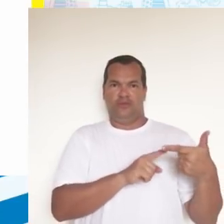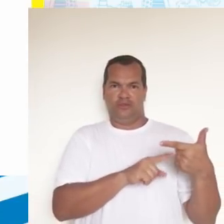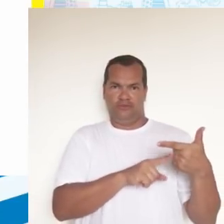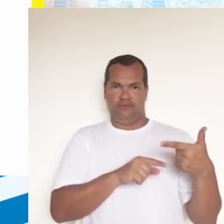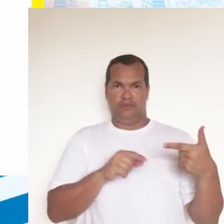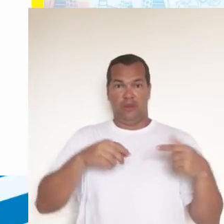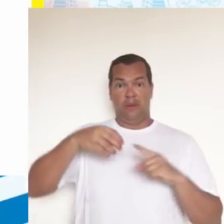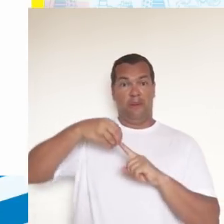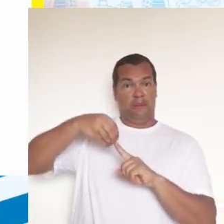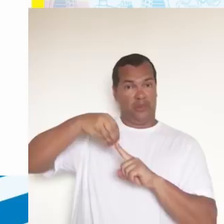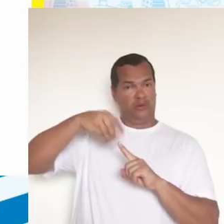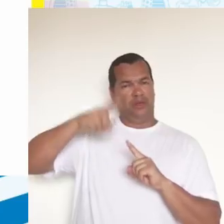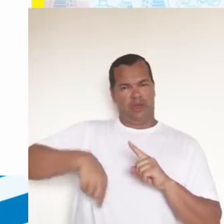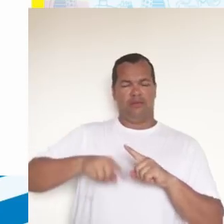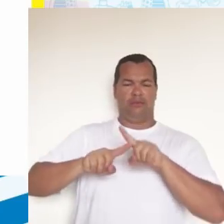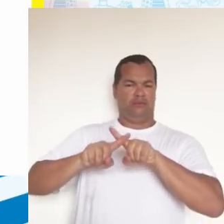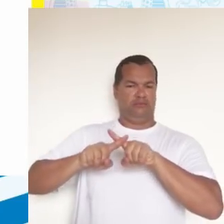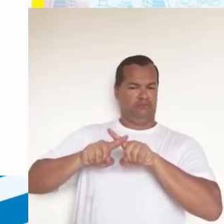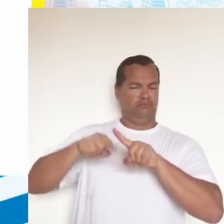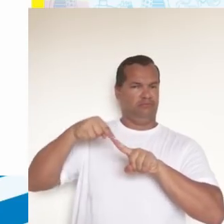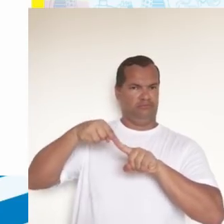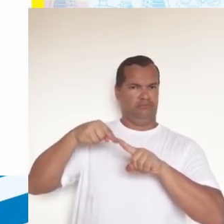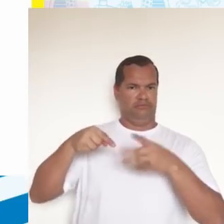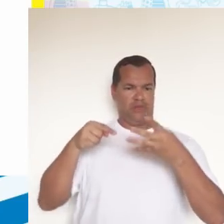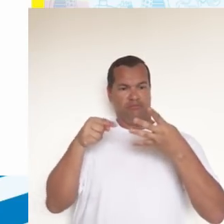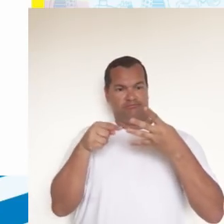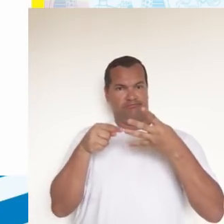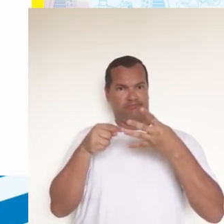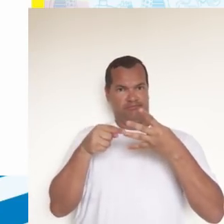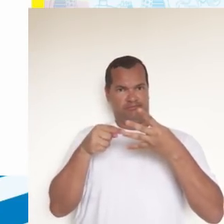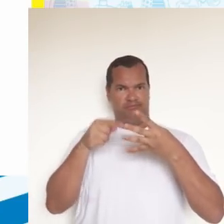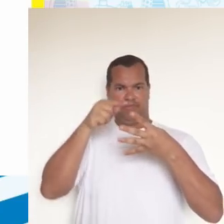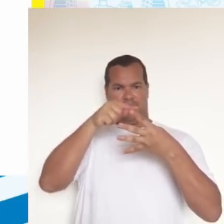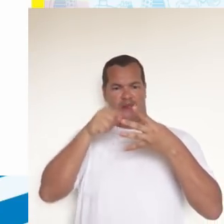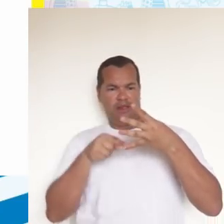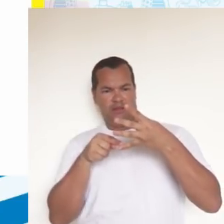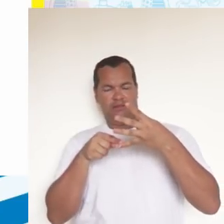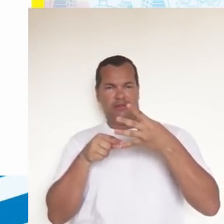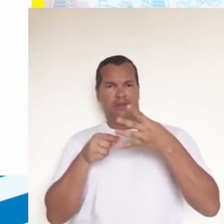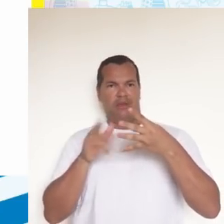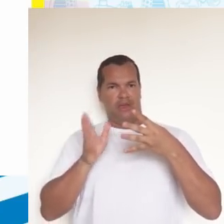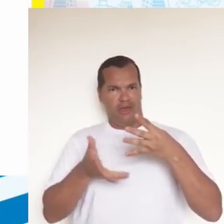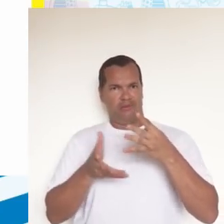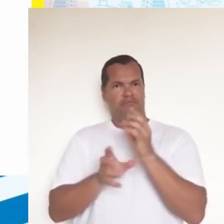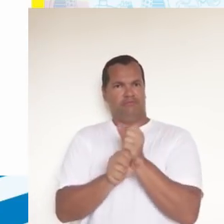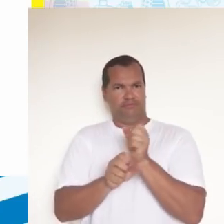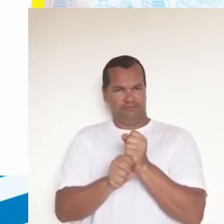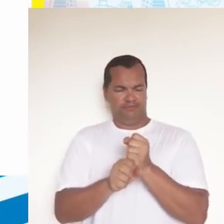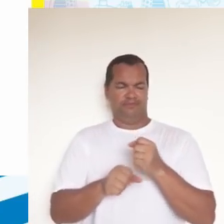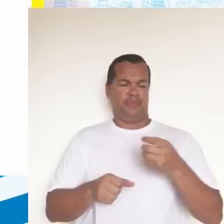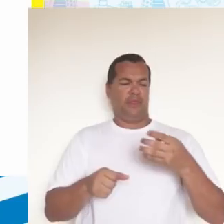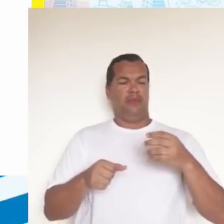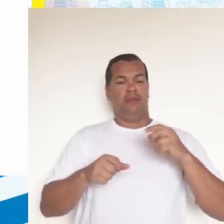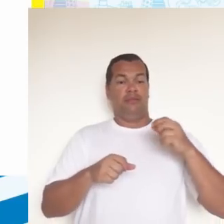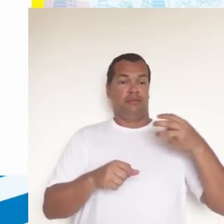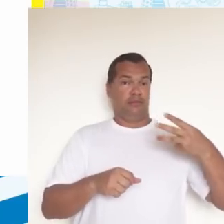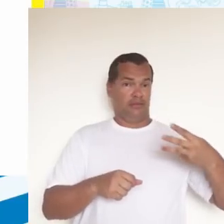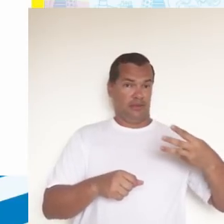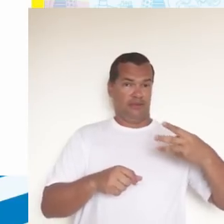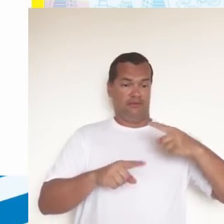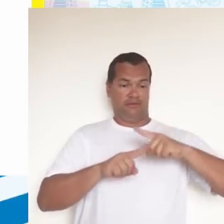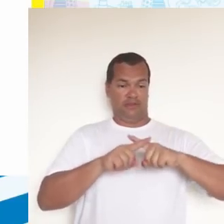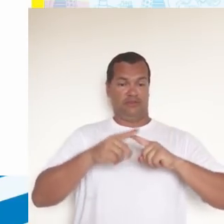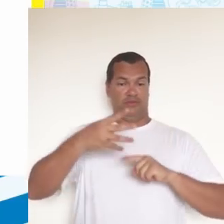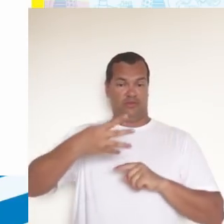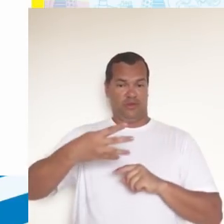então prioridade à multiplicação, neste caso desta expressão numérica, então nós fizemos 3 vezes 4 igual